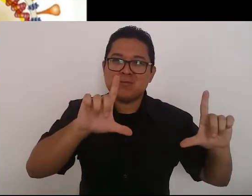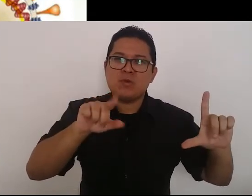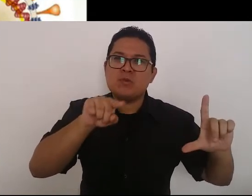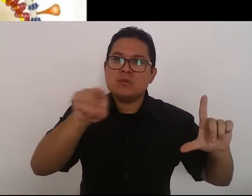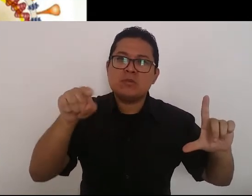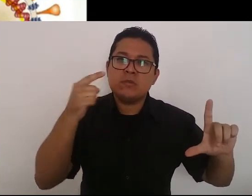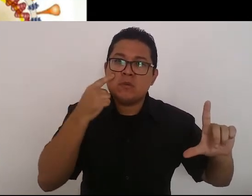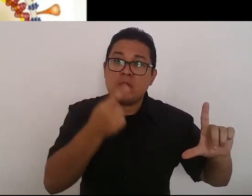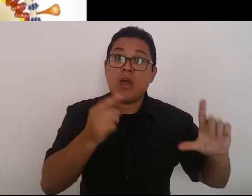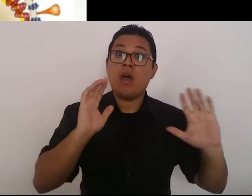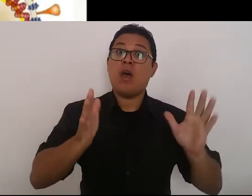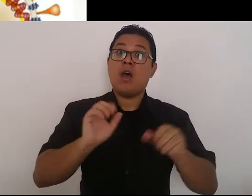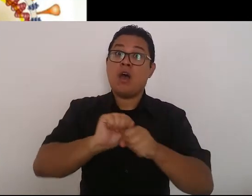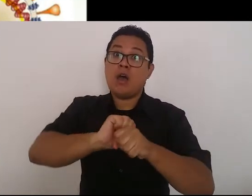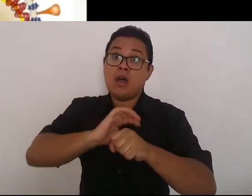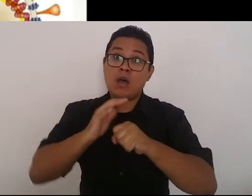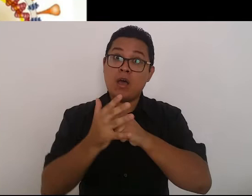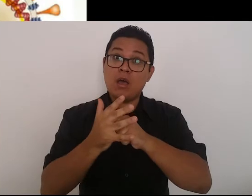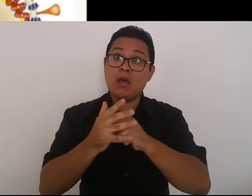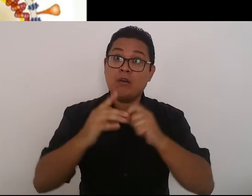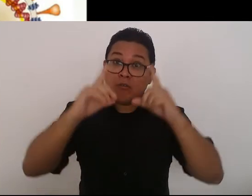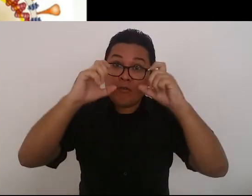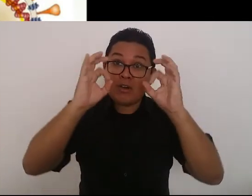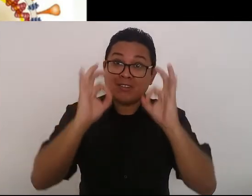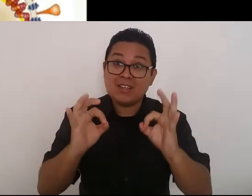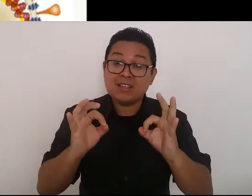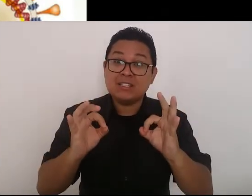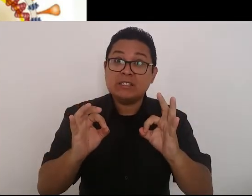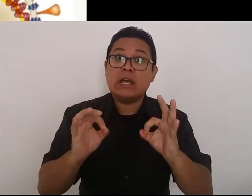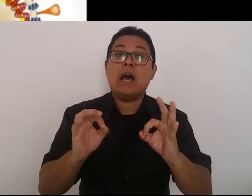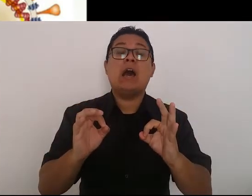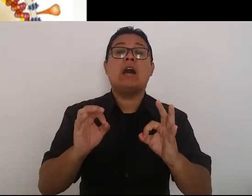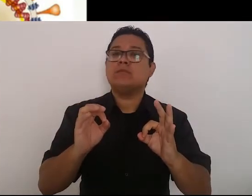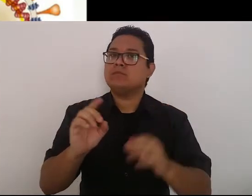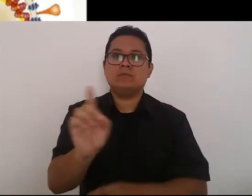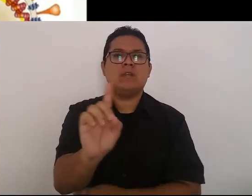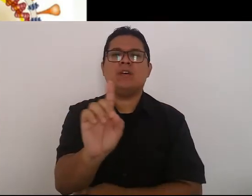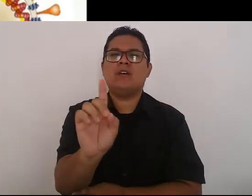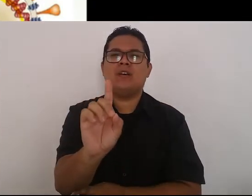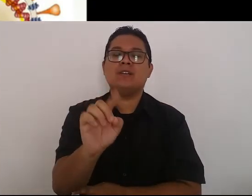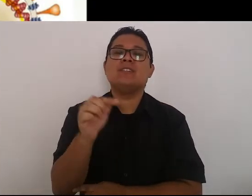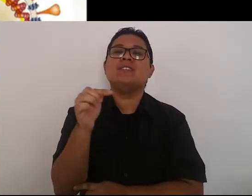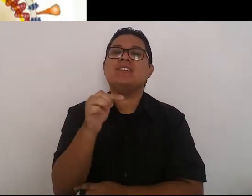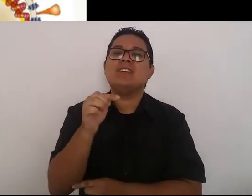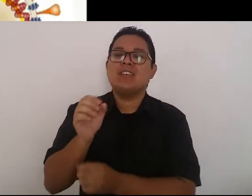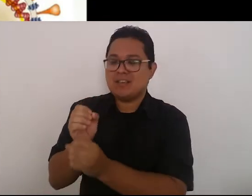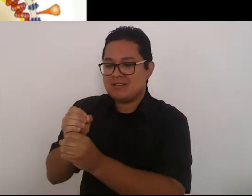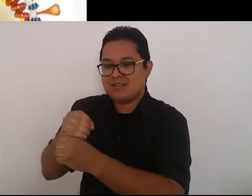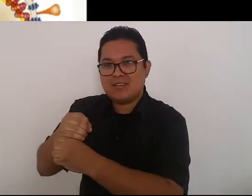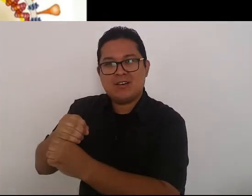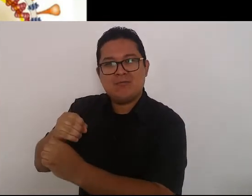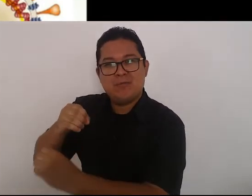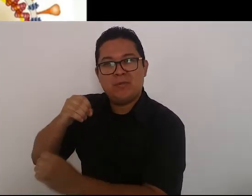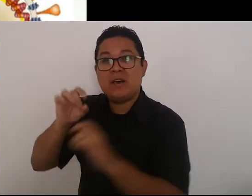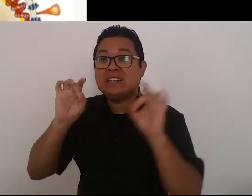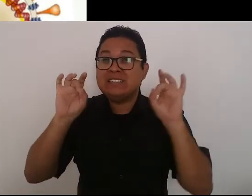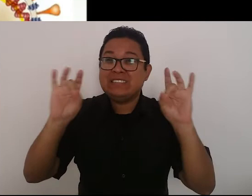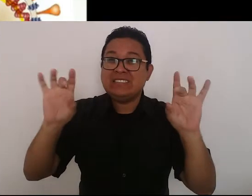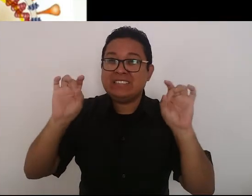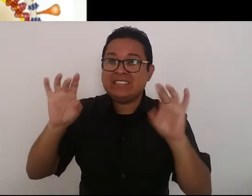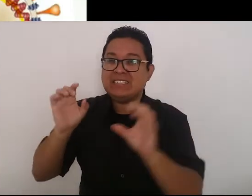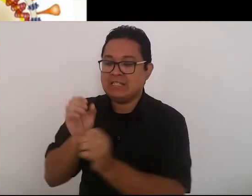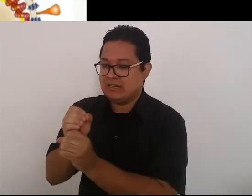microscópio eletrônico. O coronavírus é muito, mas muito menor que uma célula de